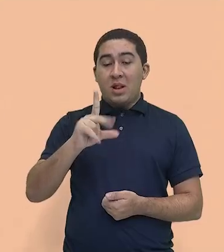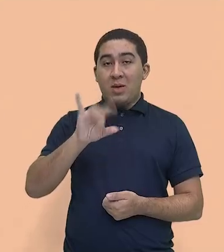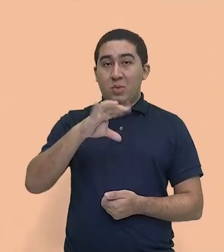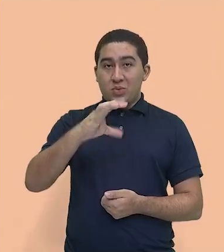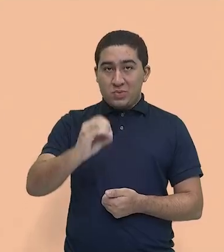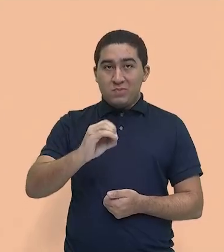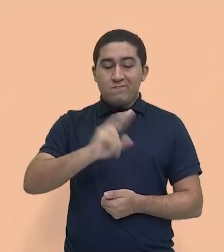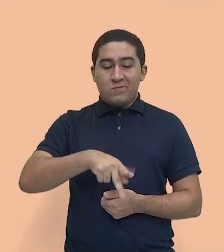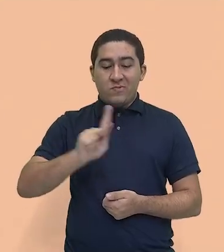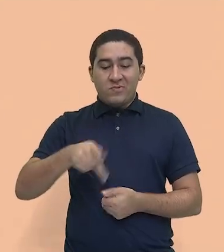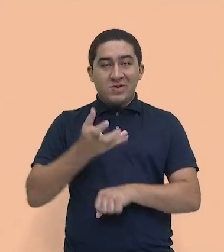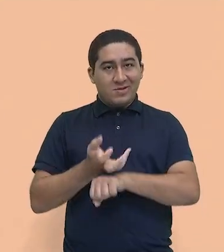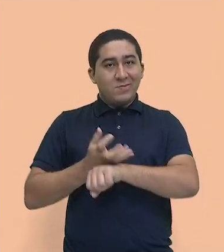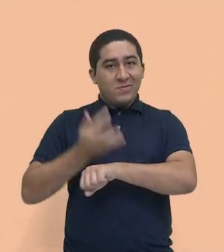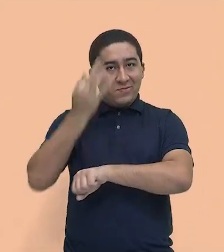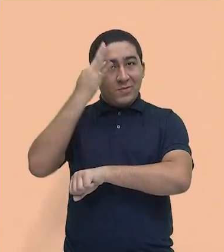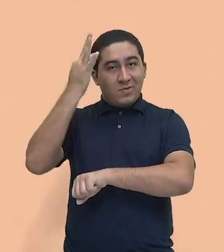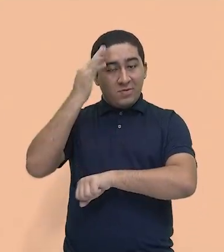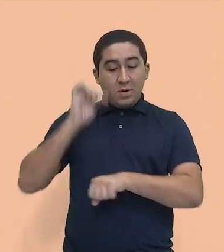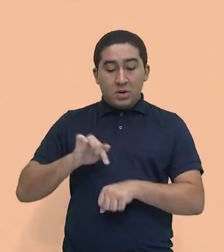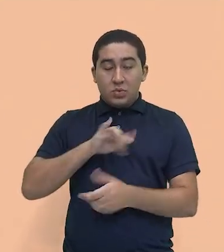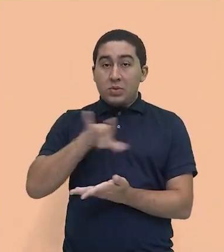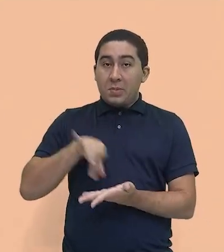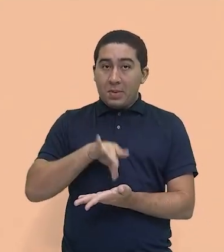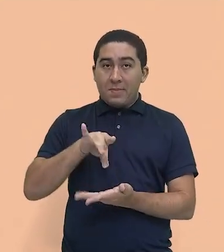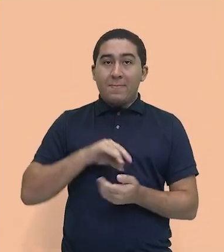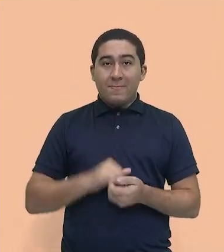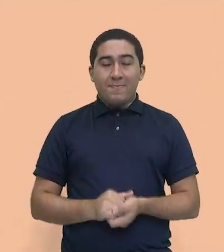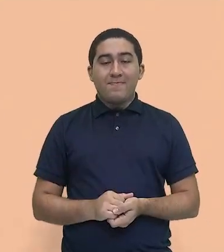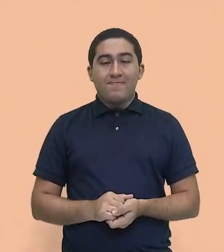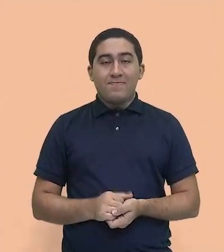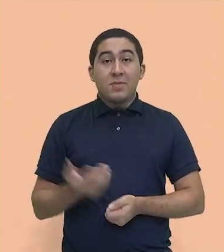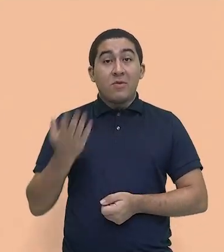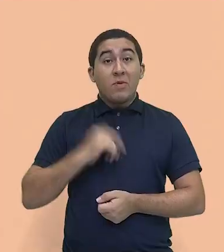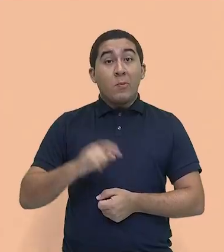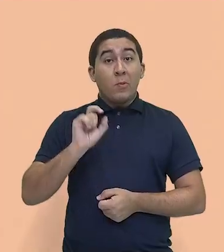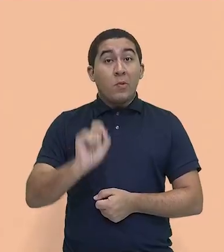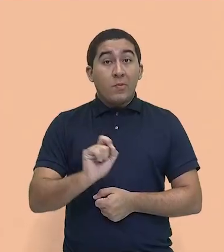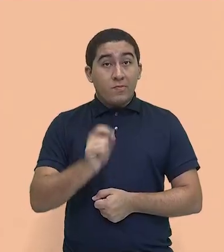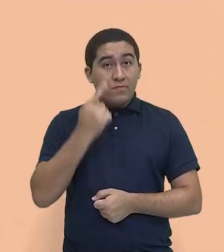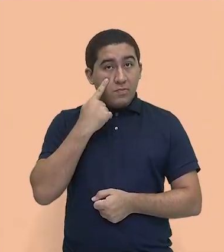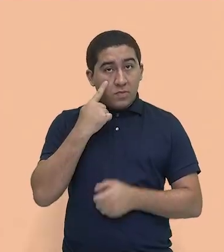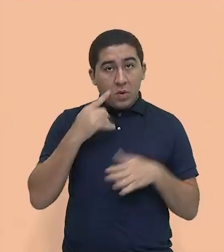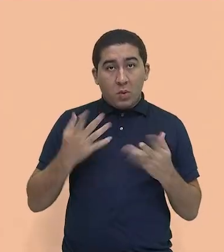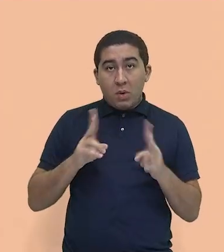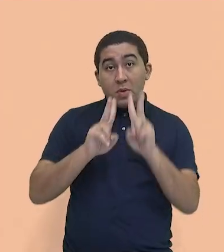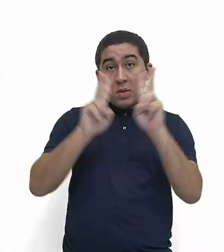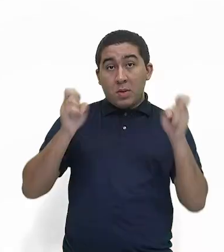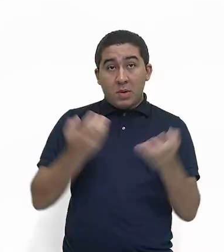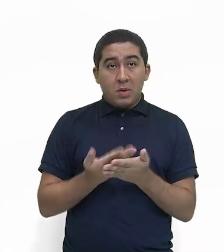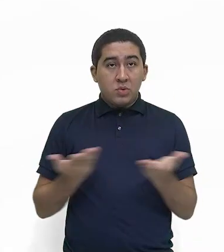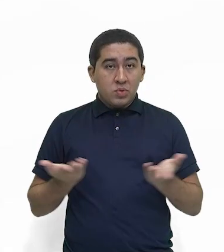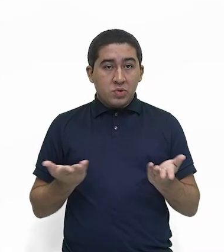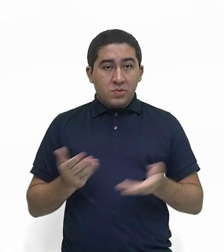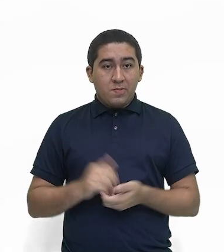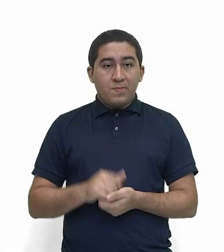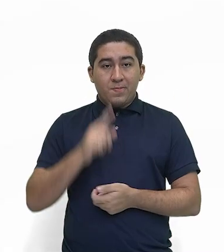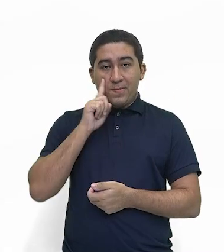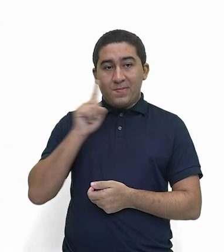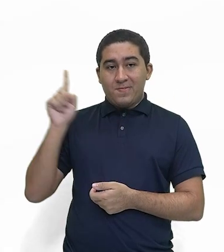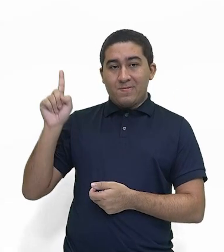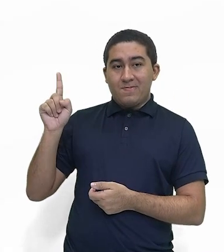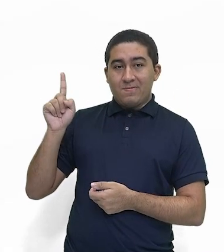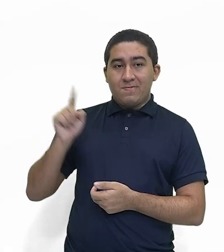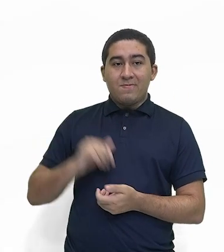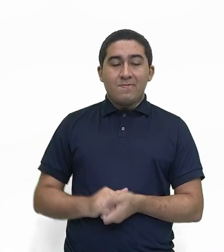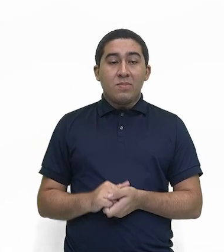Cláudio, professor de filosofia aqui do Centro de Mídias. Vamos então agora acompanhar aí o assunto da nossa aula. Então nós